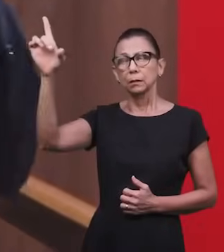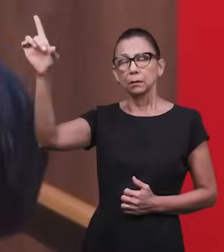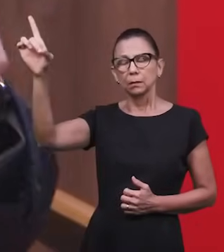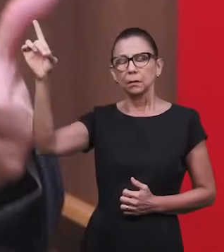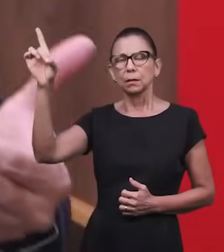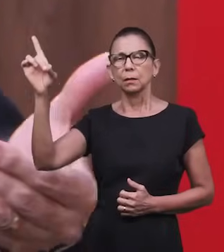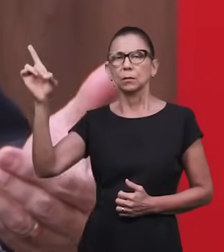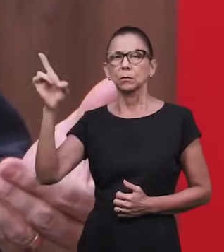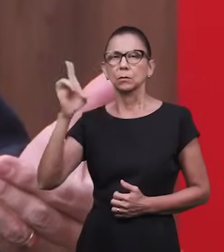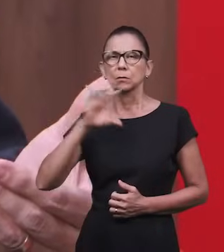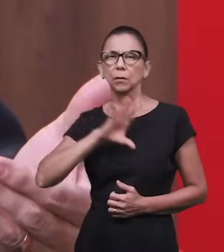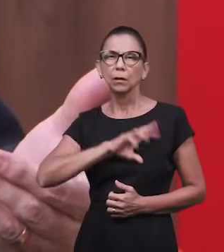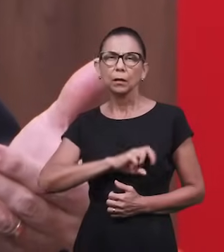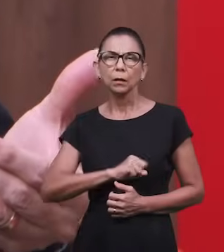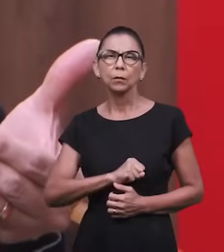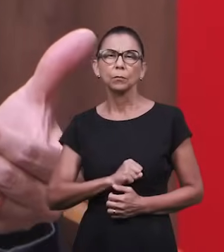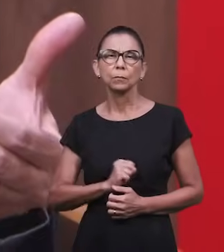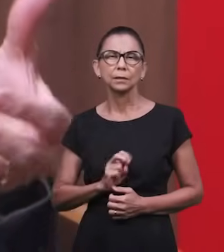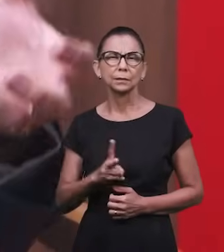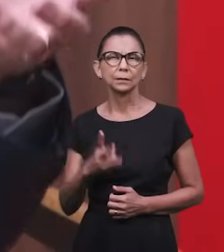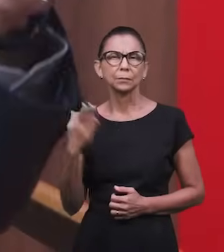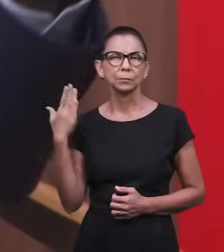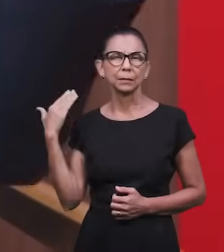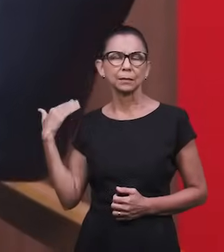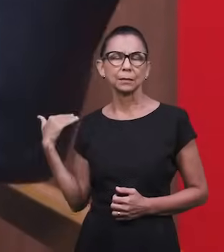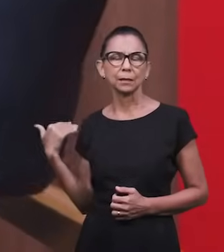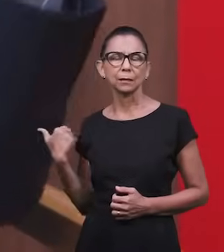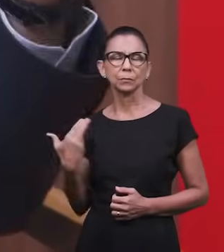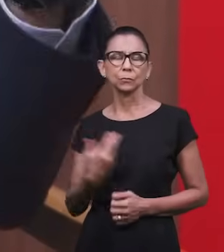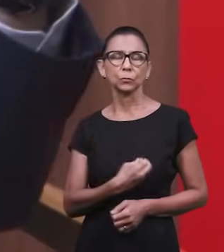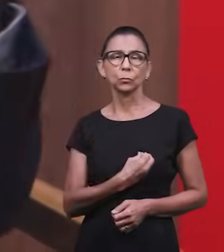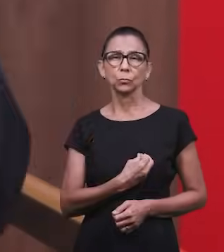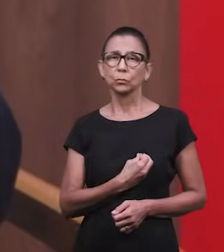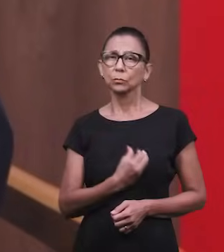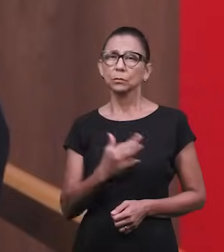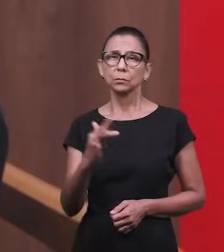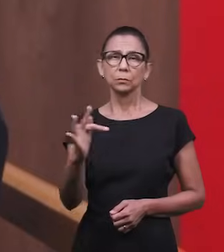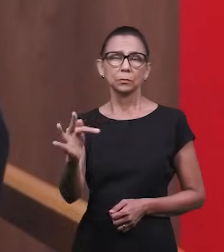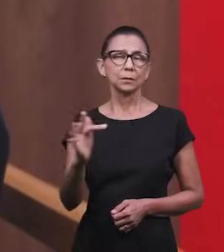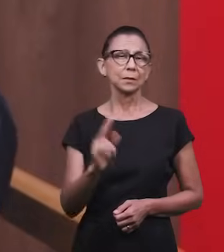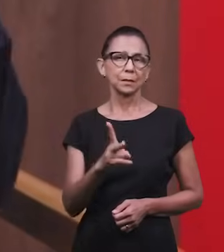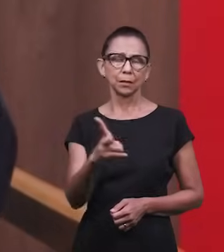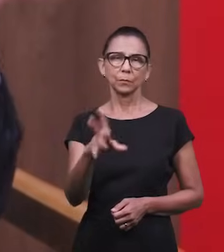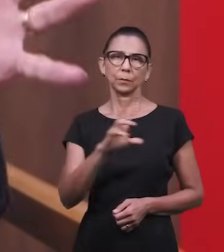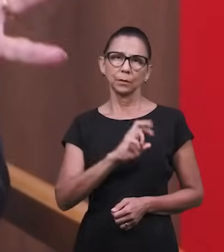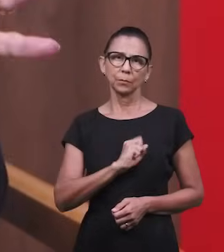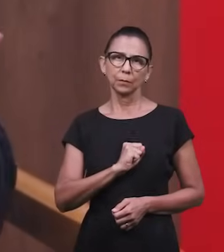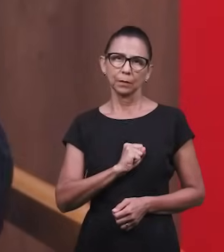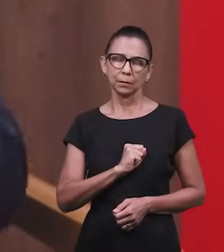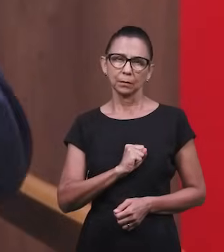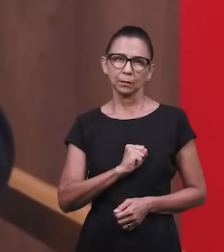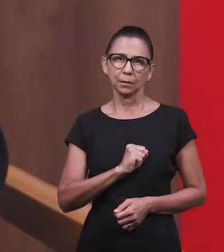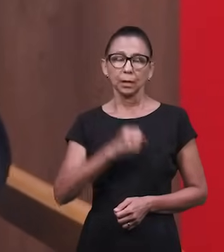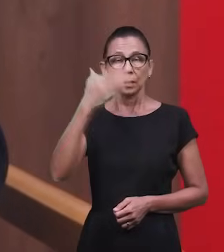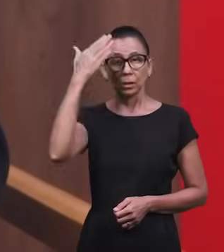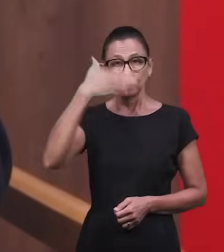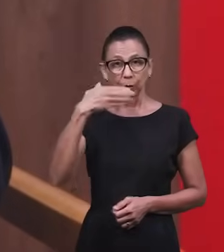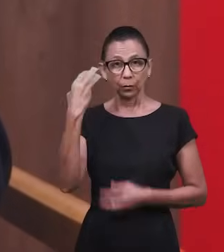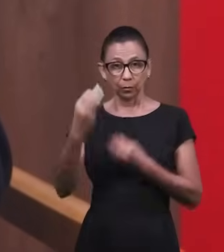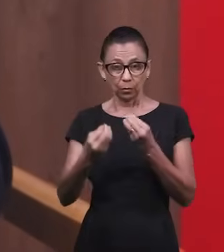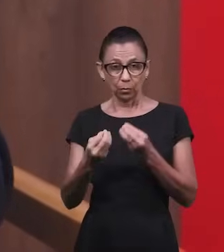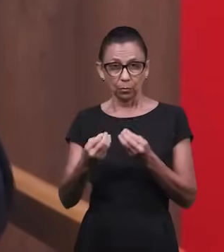que entregou o seu Filho, que derramou o sangue, o sacrifício perfeito. Quem nele crê tem a vida